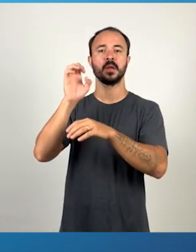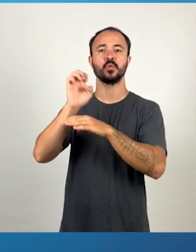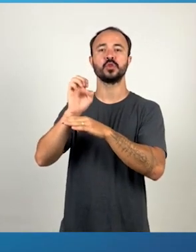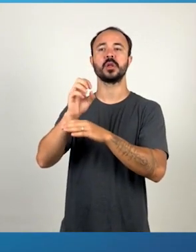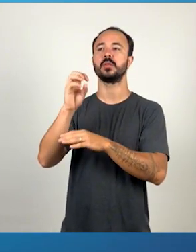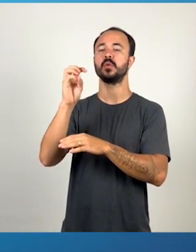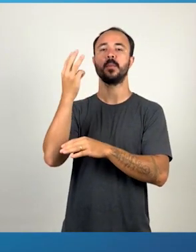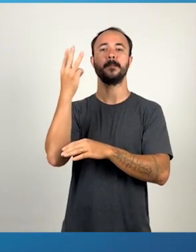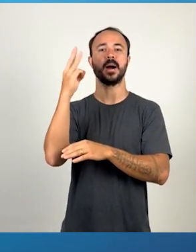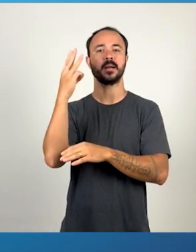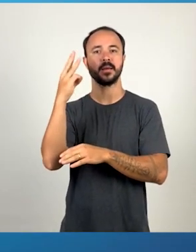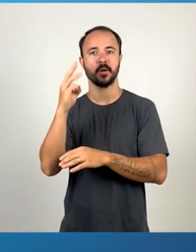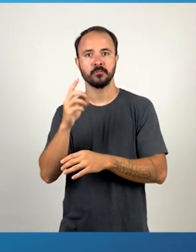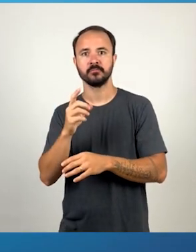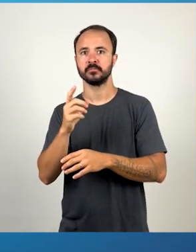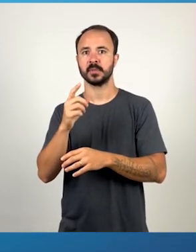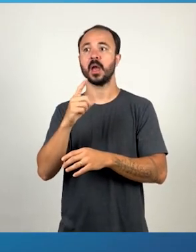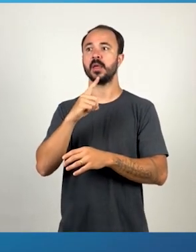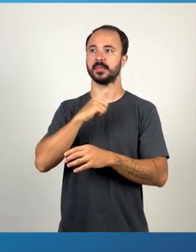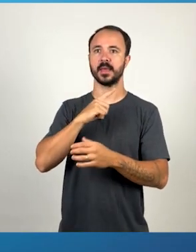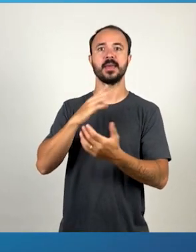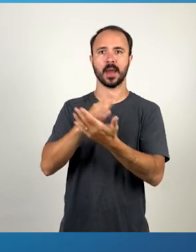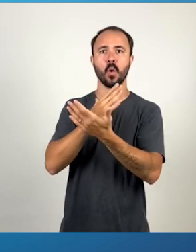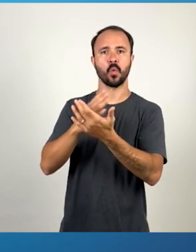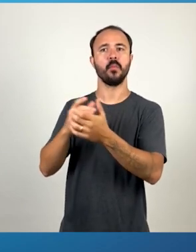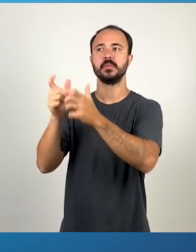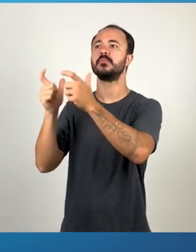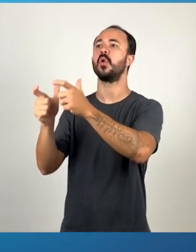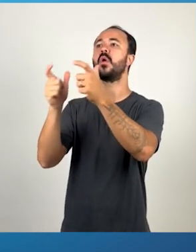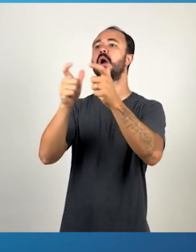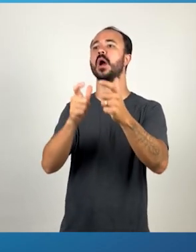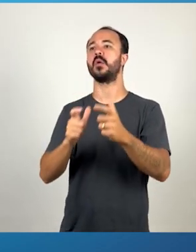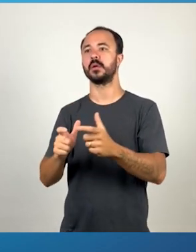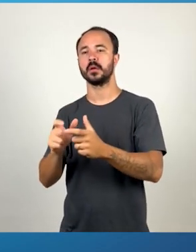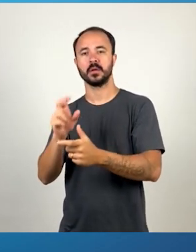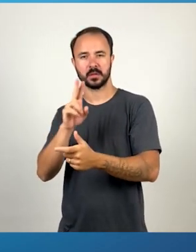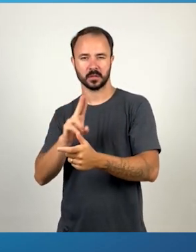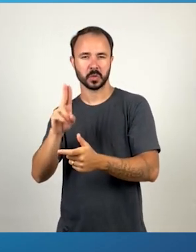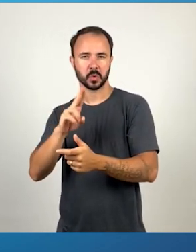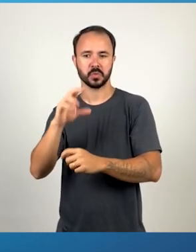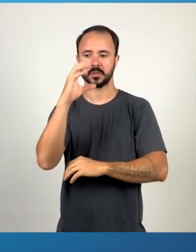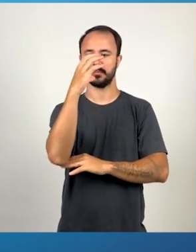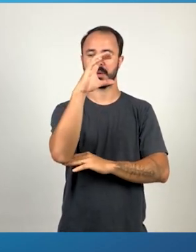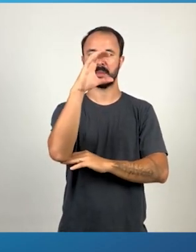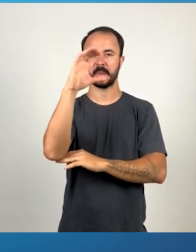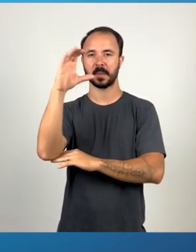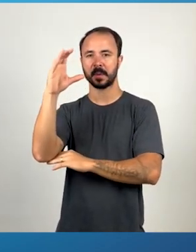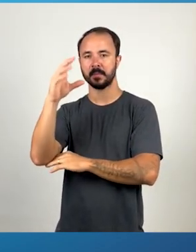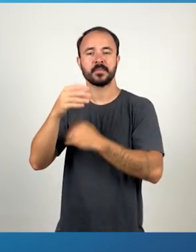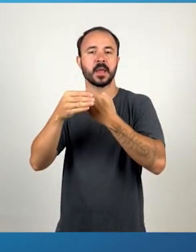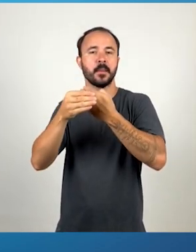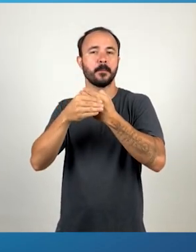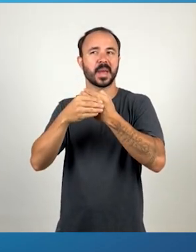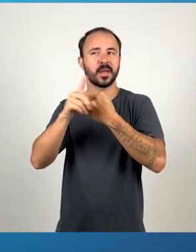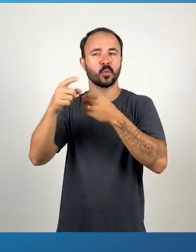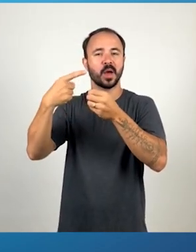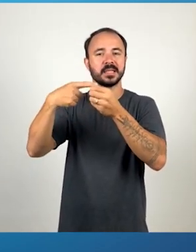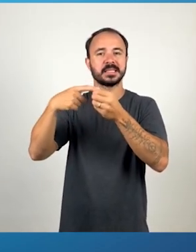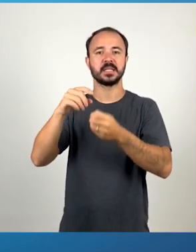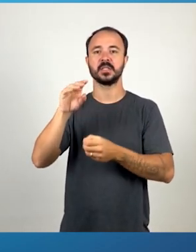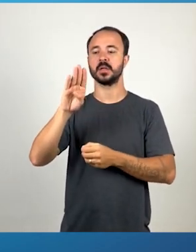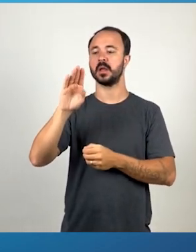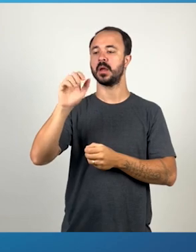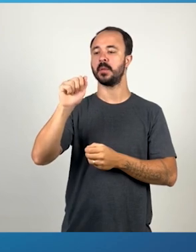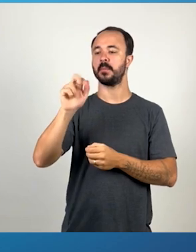temos usinas eólicas instaladas na região ali de Barreirinhas, né? No município também de Paulino